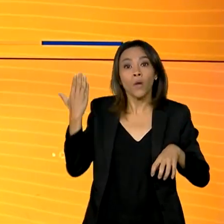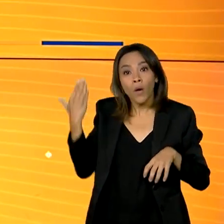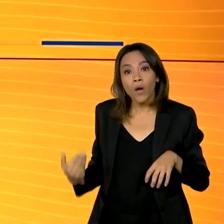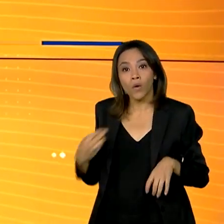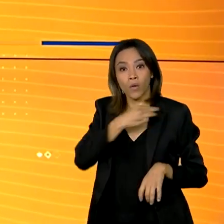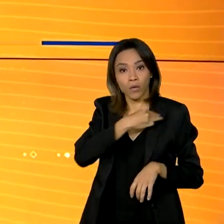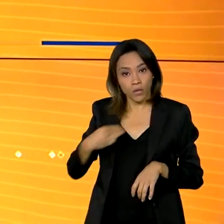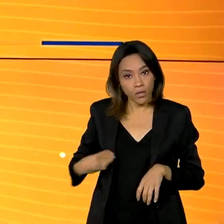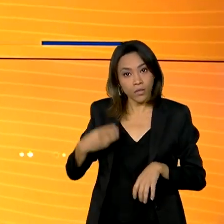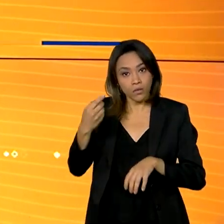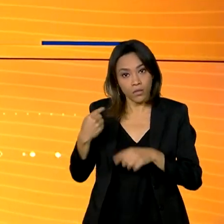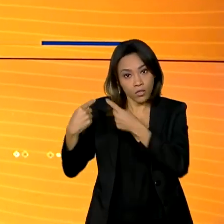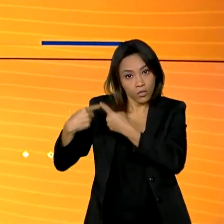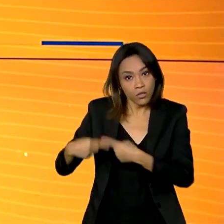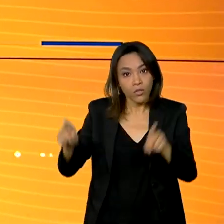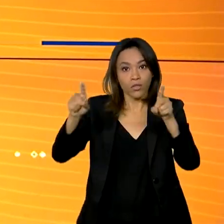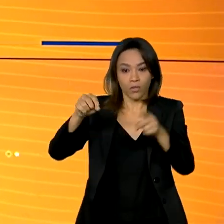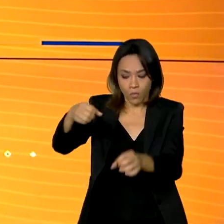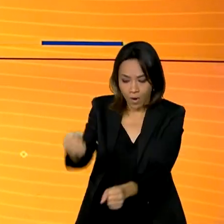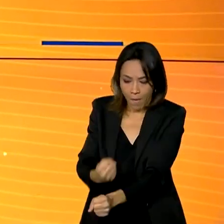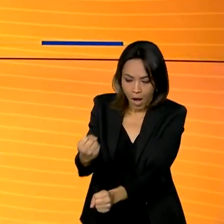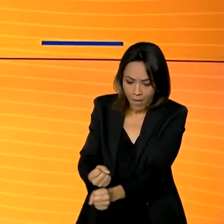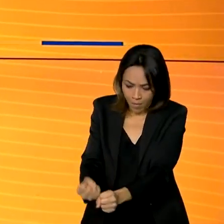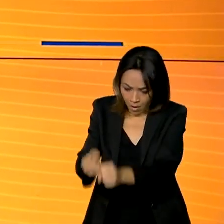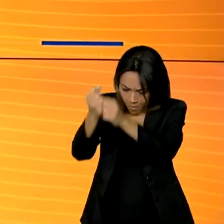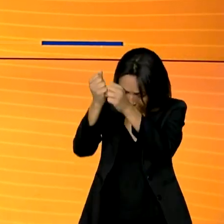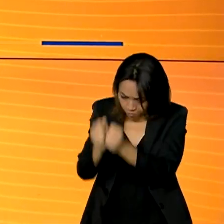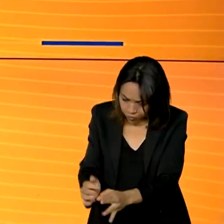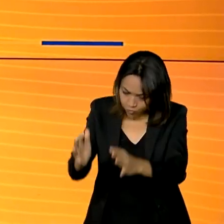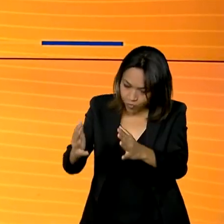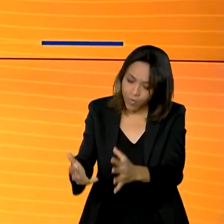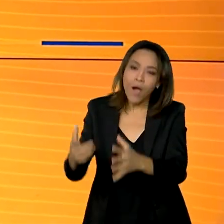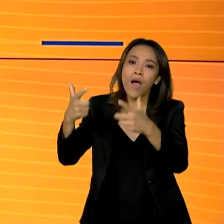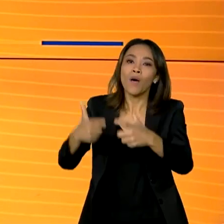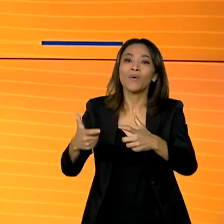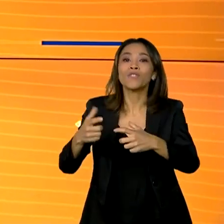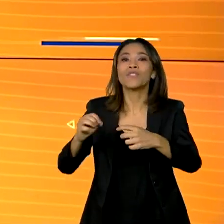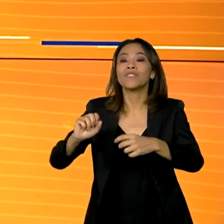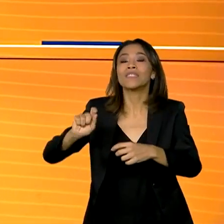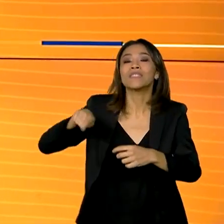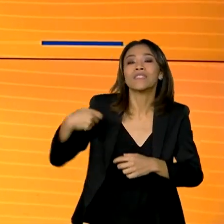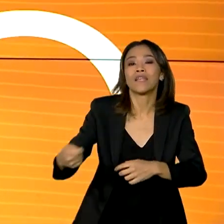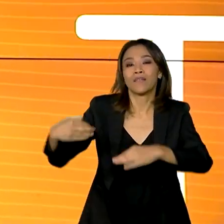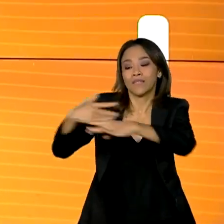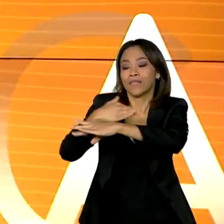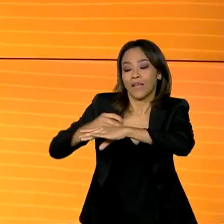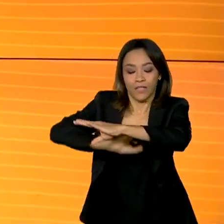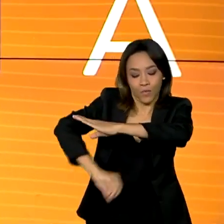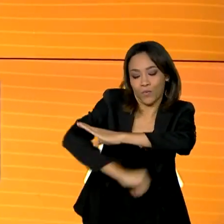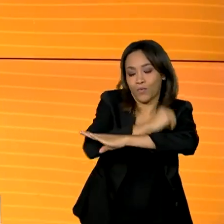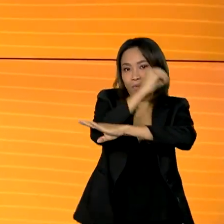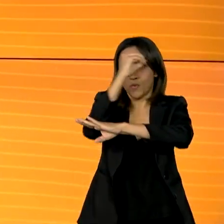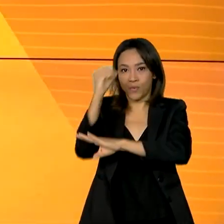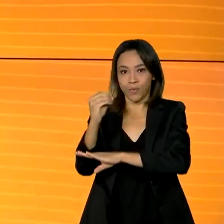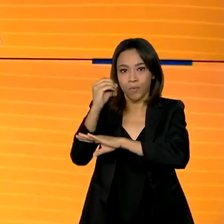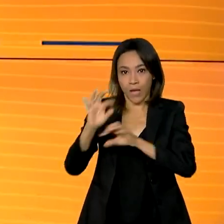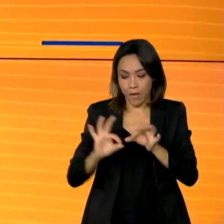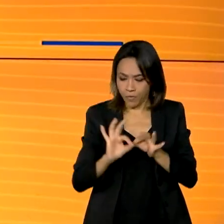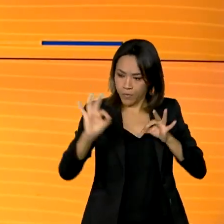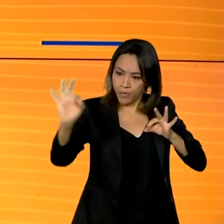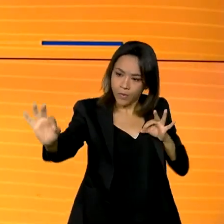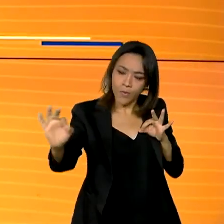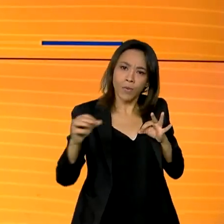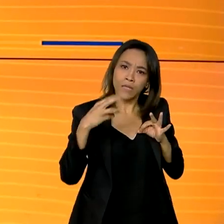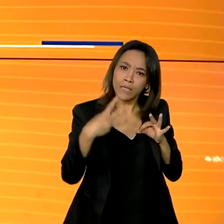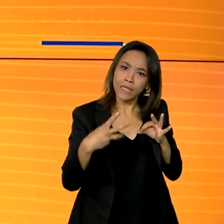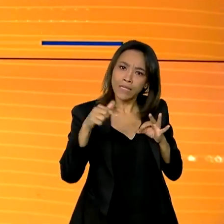lançaram a pedra fundamental do Instituto Federal de Brasília no Sol Nascente, região administrativa que fica a 37 quilômetros do